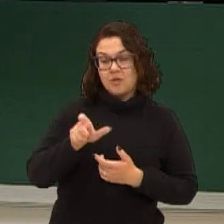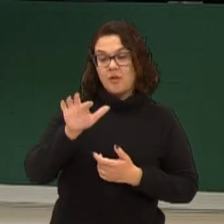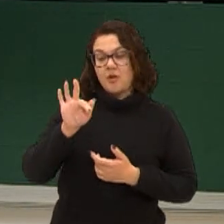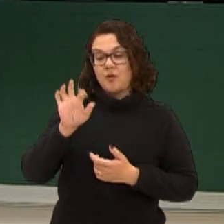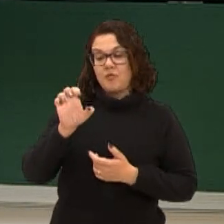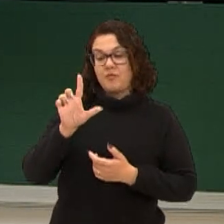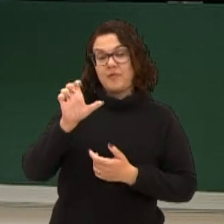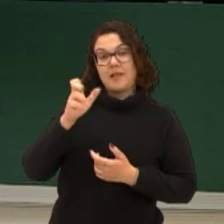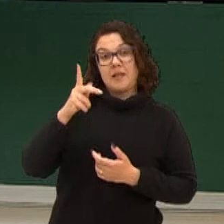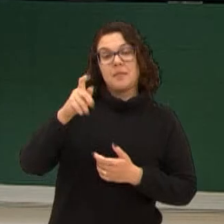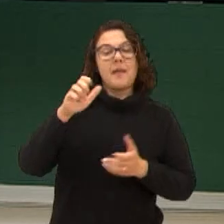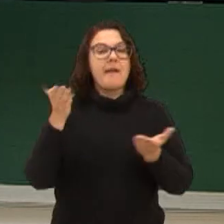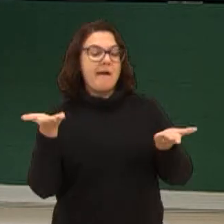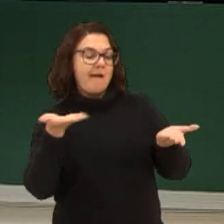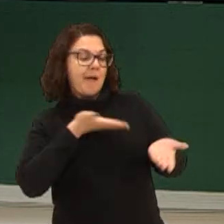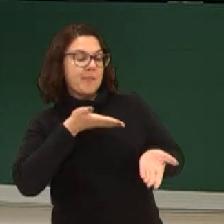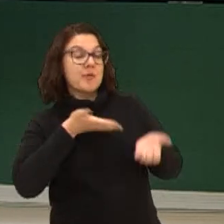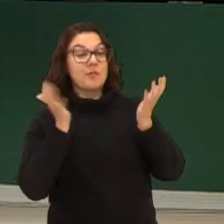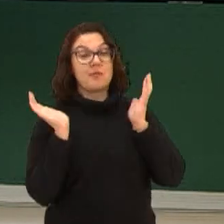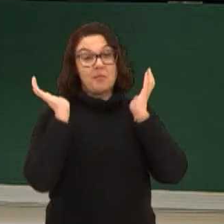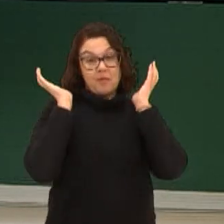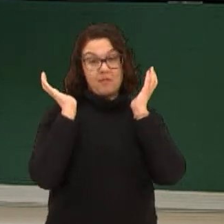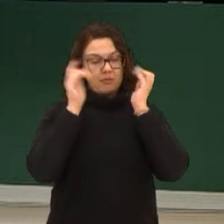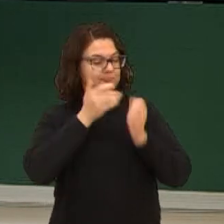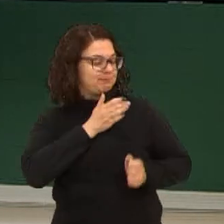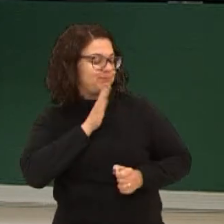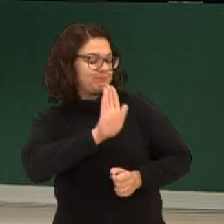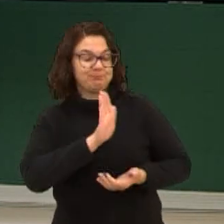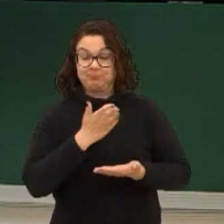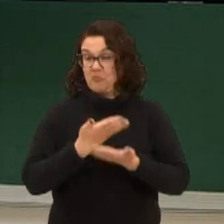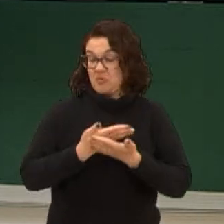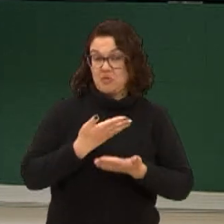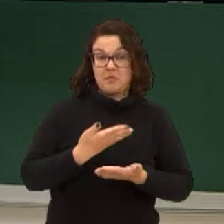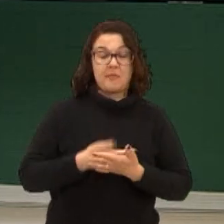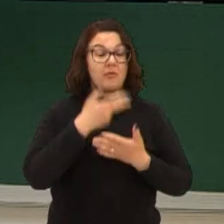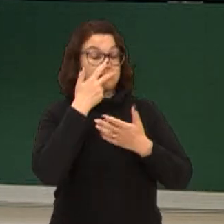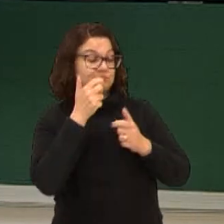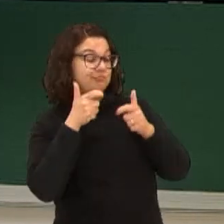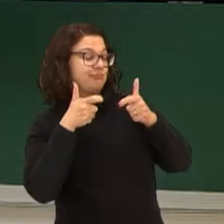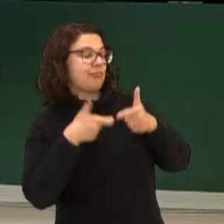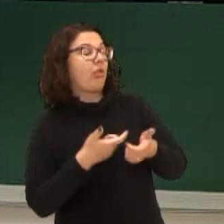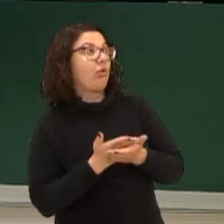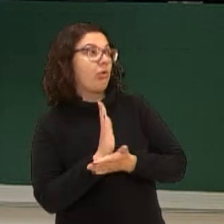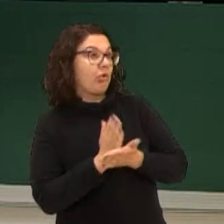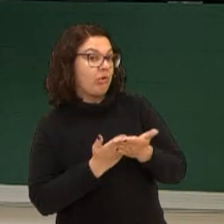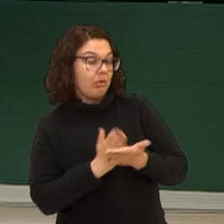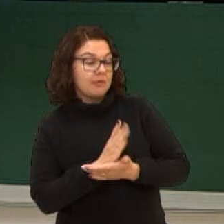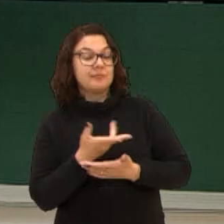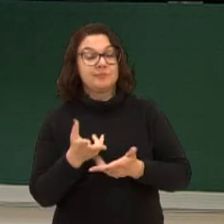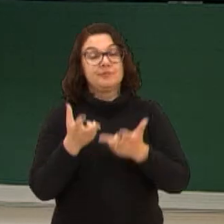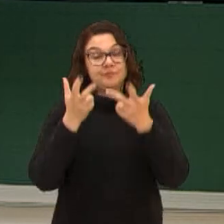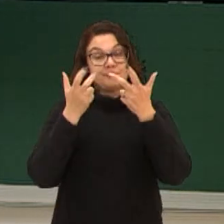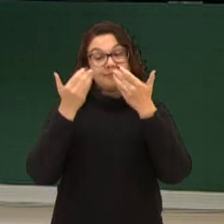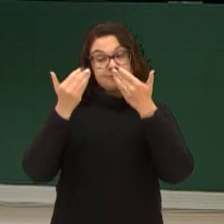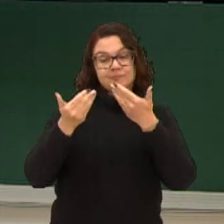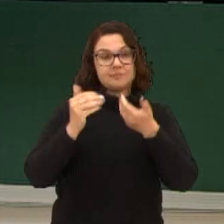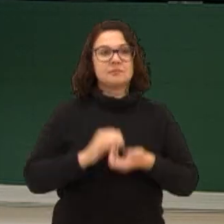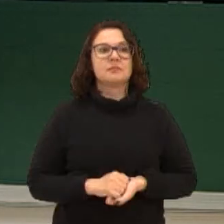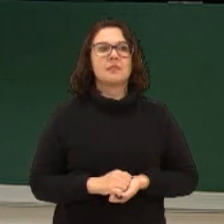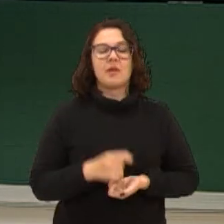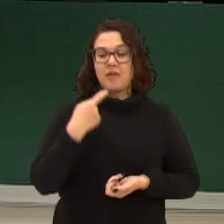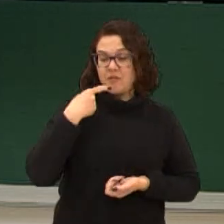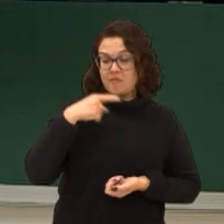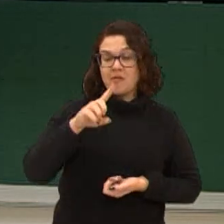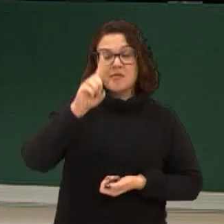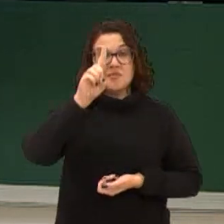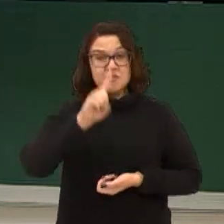Felipe, o amiguinho da Mafalda, ele não gosta de estudar, ele acha entediante, né? Dá para perceber aí, ele fala